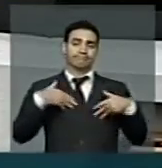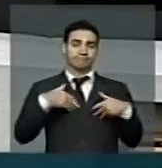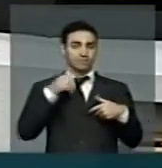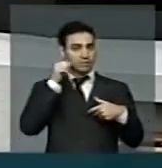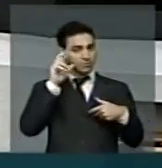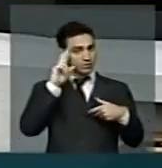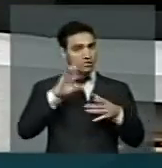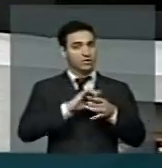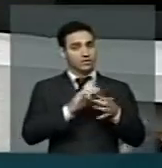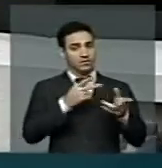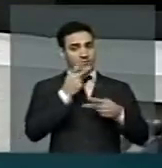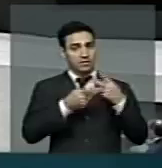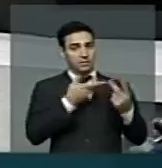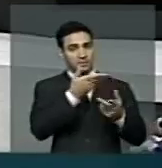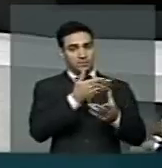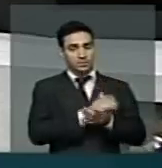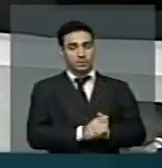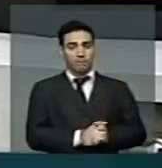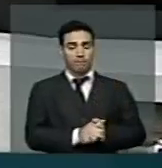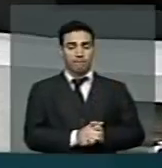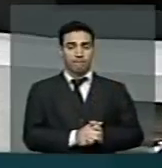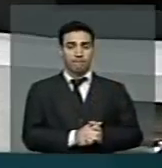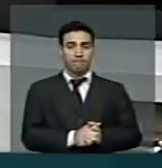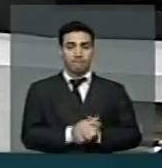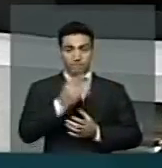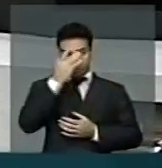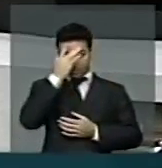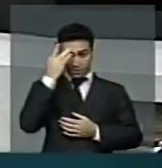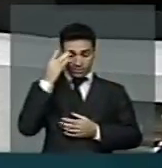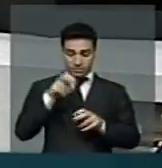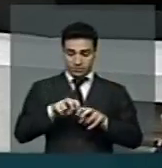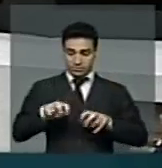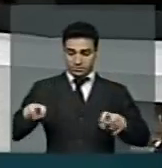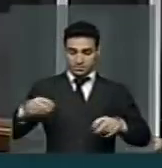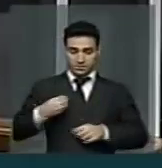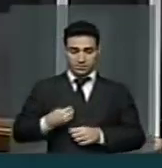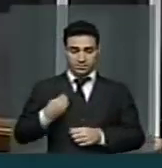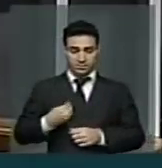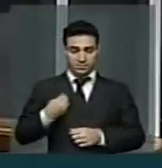Muito obrigada. Senhores membros da mesa,